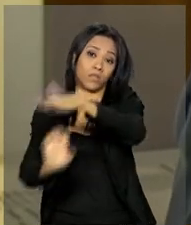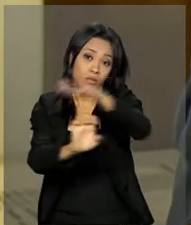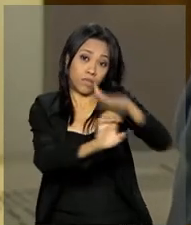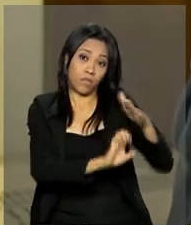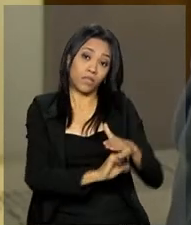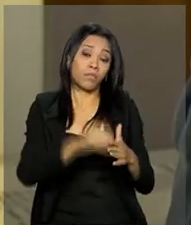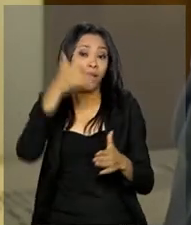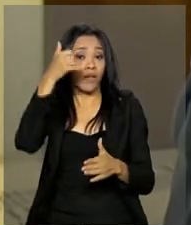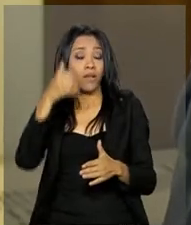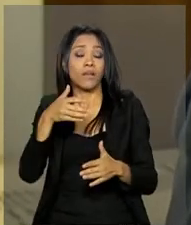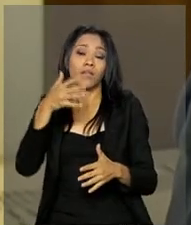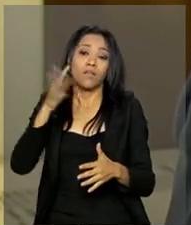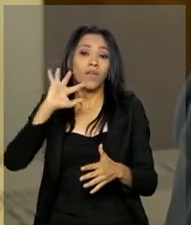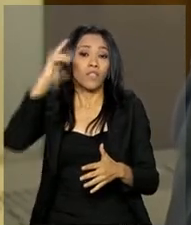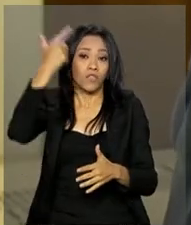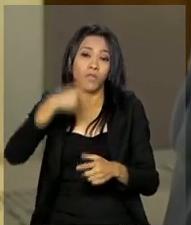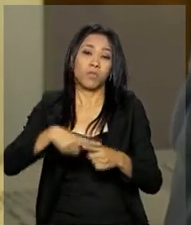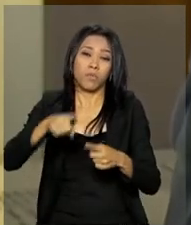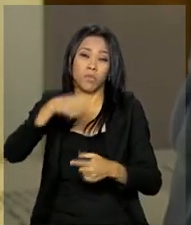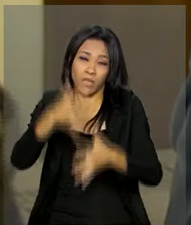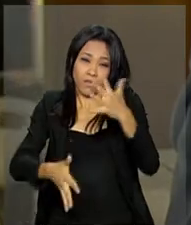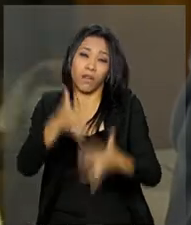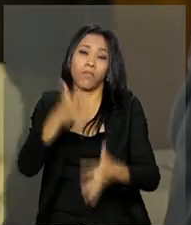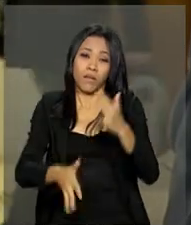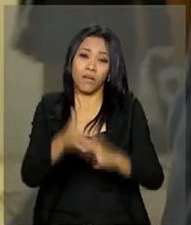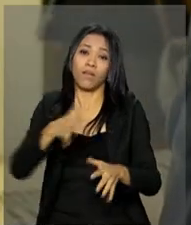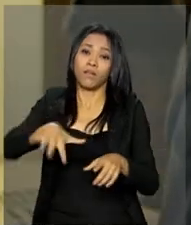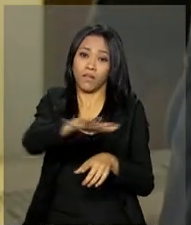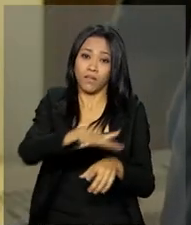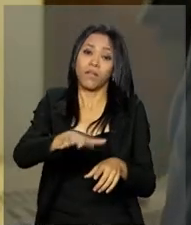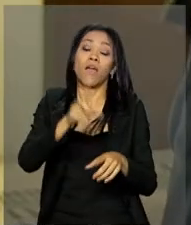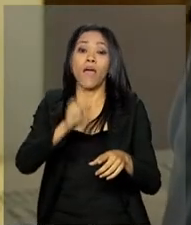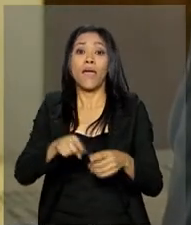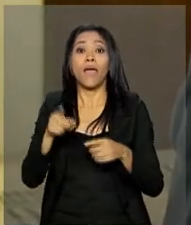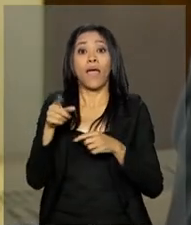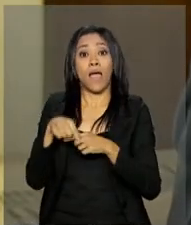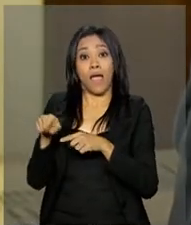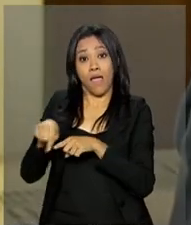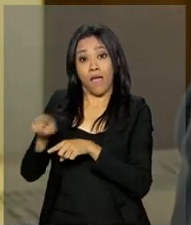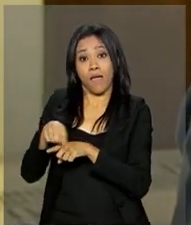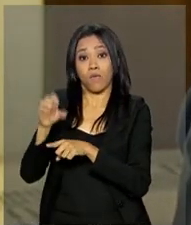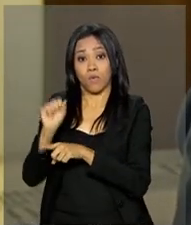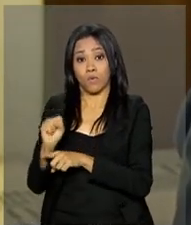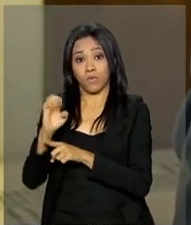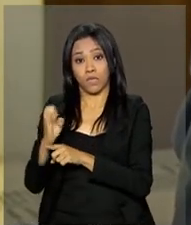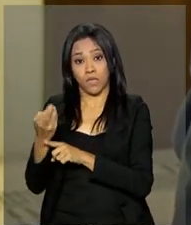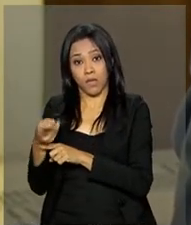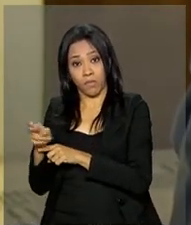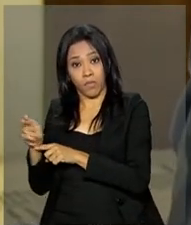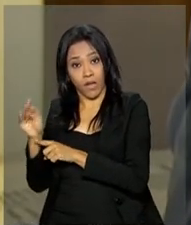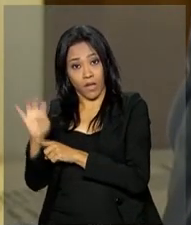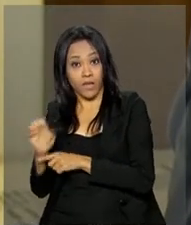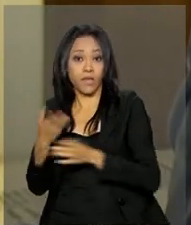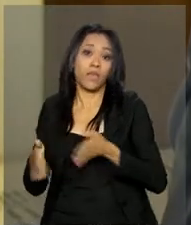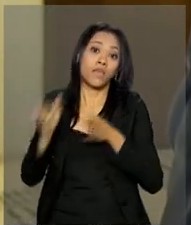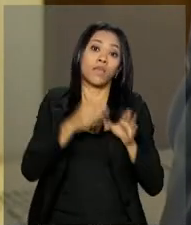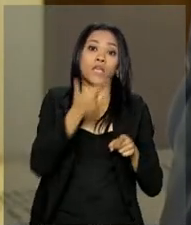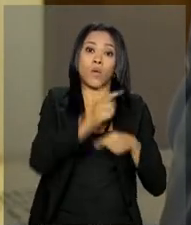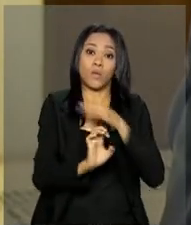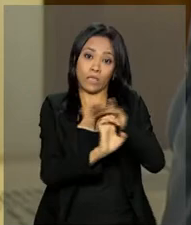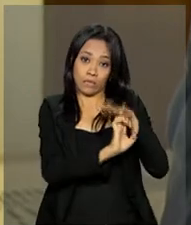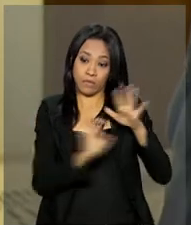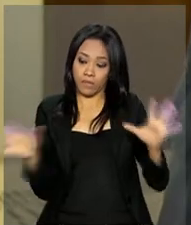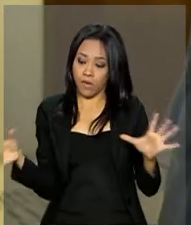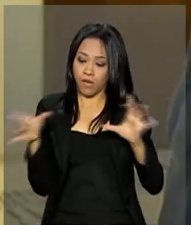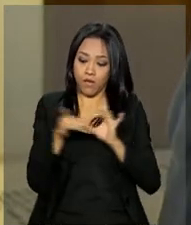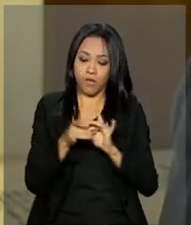financiamento de novos projetos pode ser a iniciativa Sebrae Embrapi, de apoio à inovação para pequenos negócios. Um programa que vai